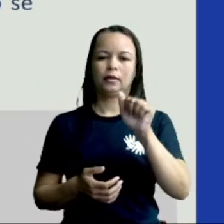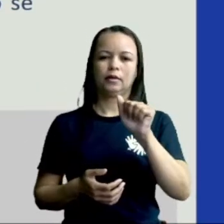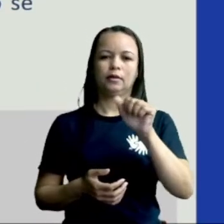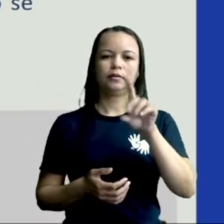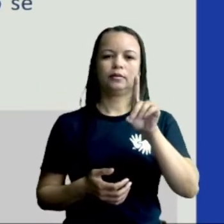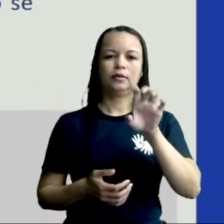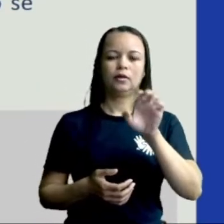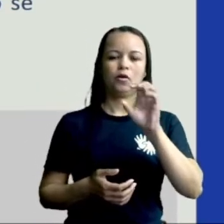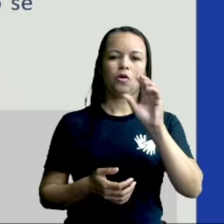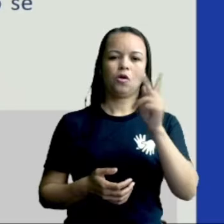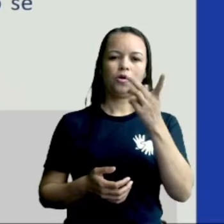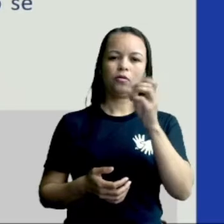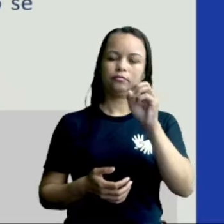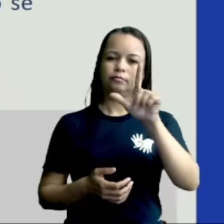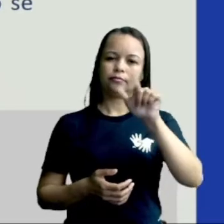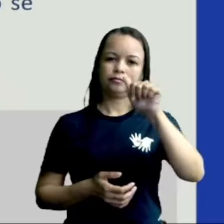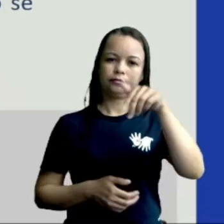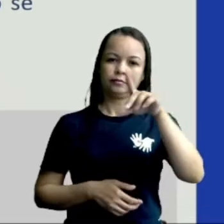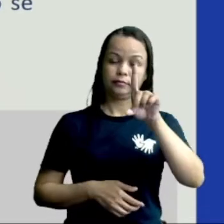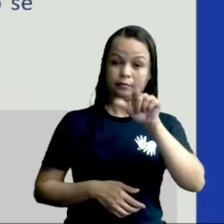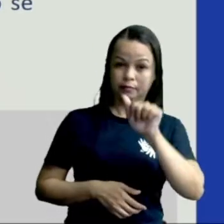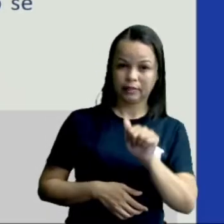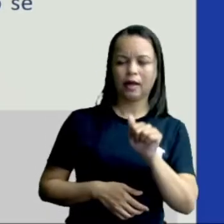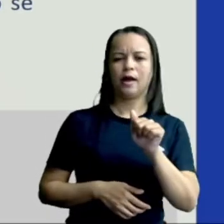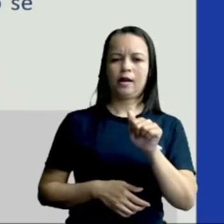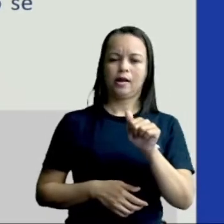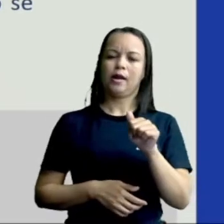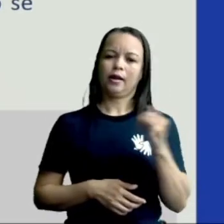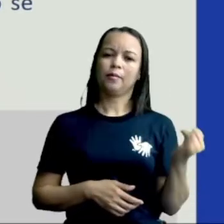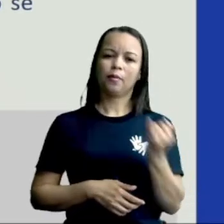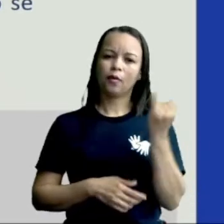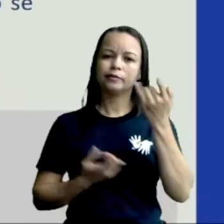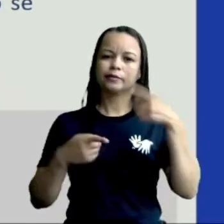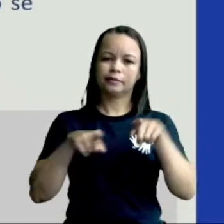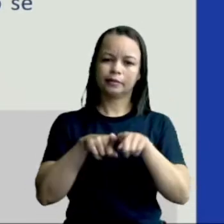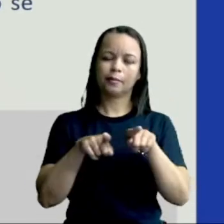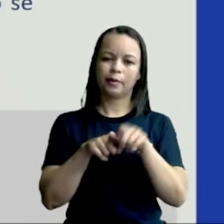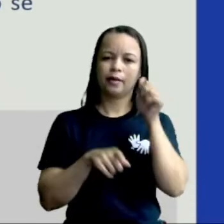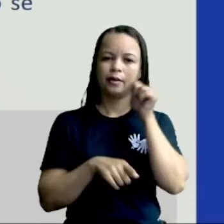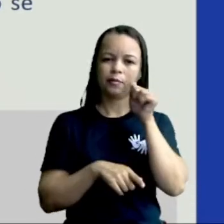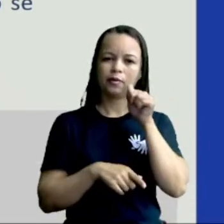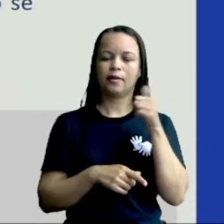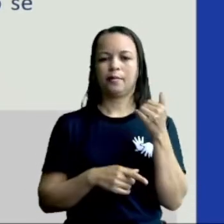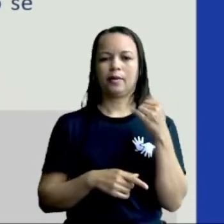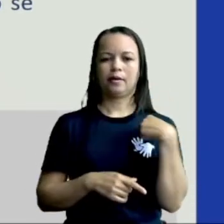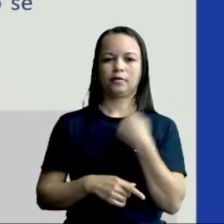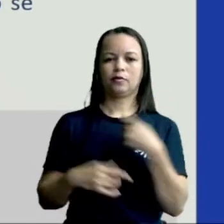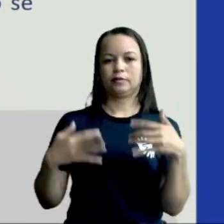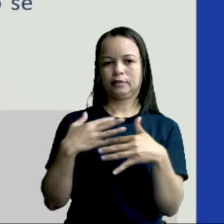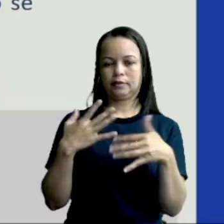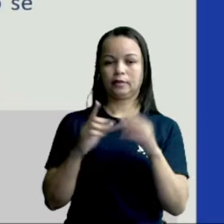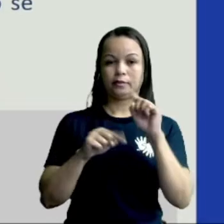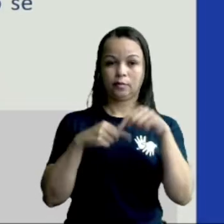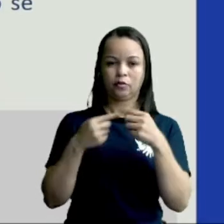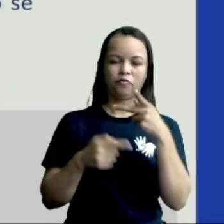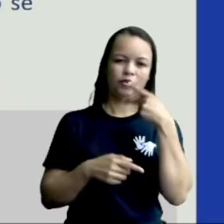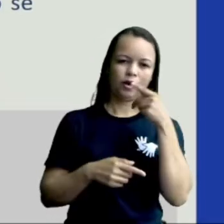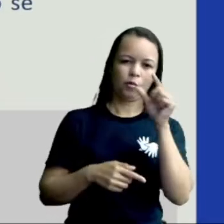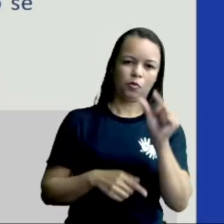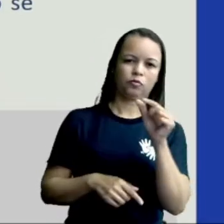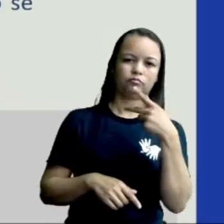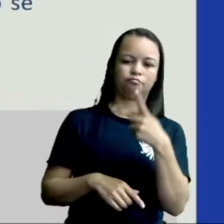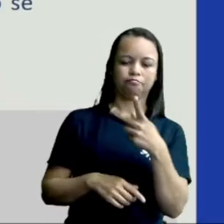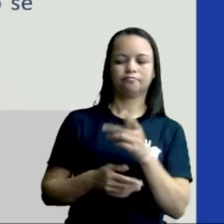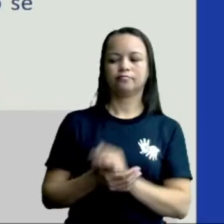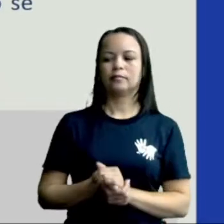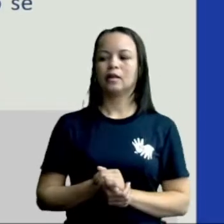uma figura feminina muito importante para a história da nossa cidade. Daqui a pouquinho a gente vai falar sobre ela também. O hino da gente foi escrito